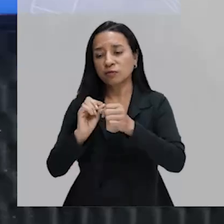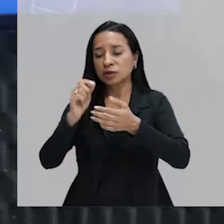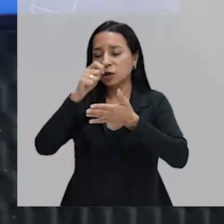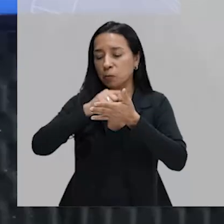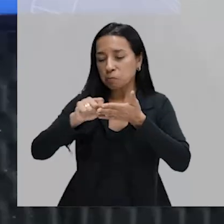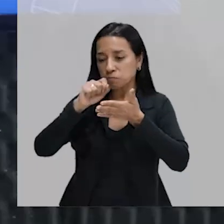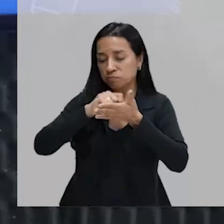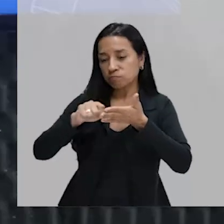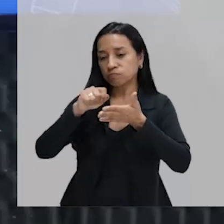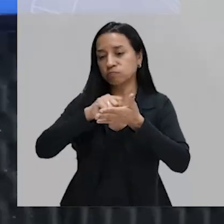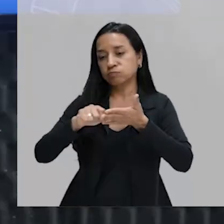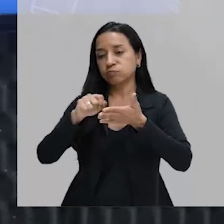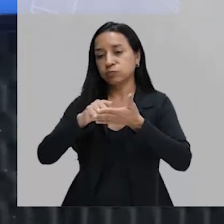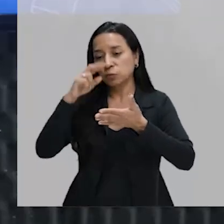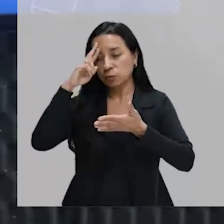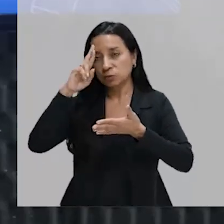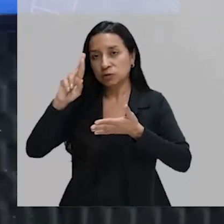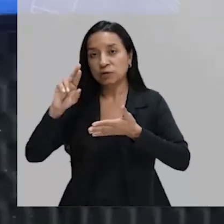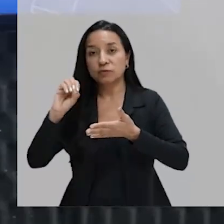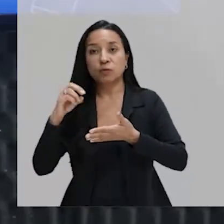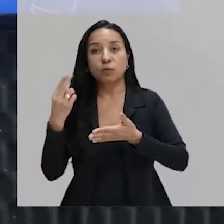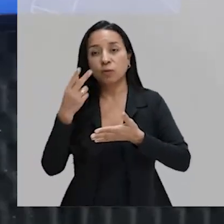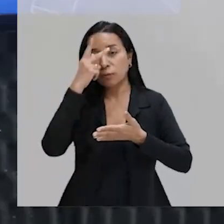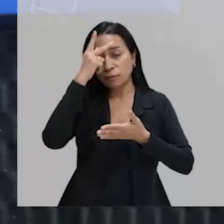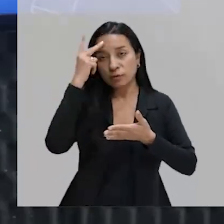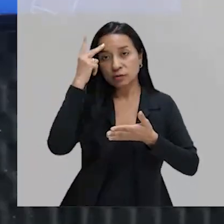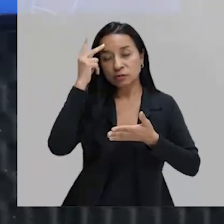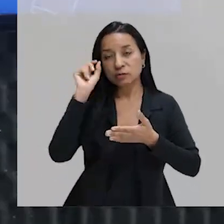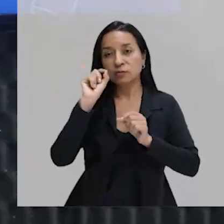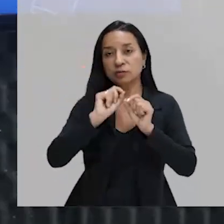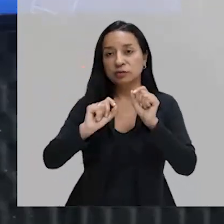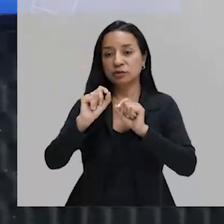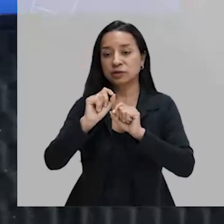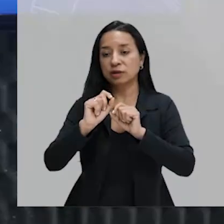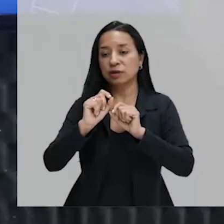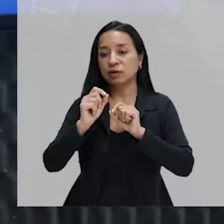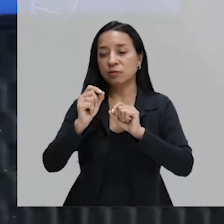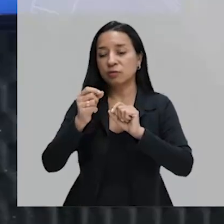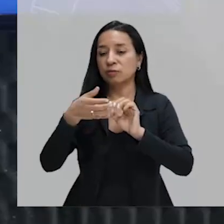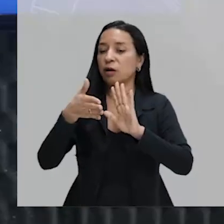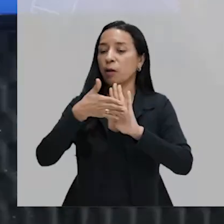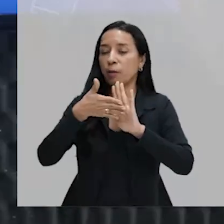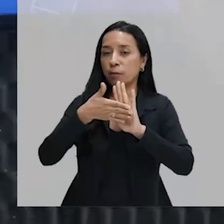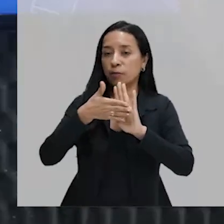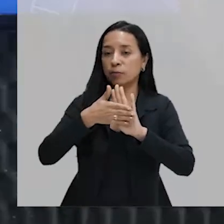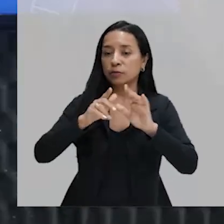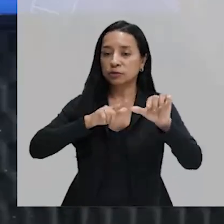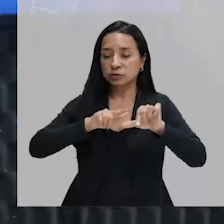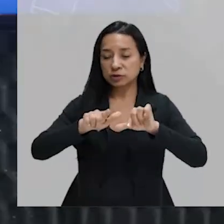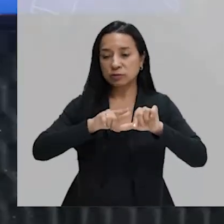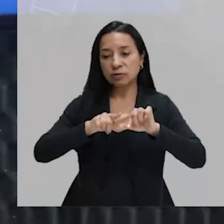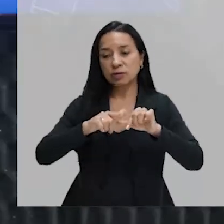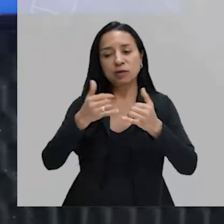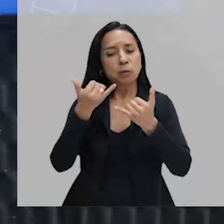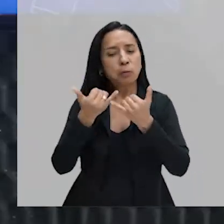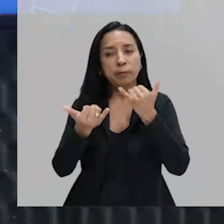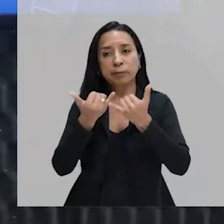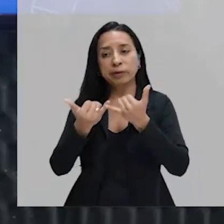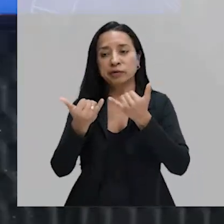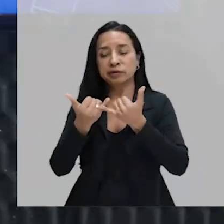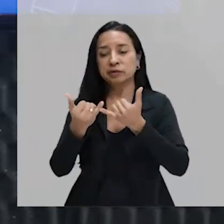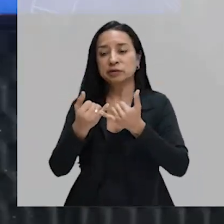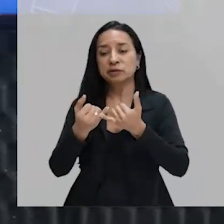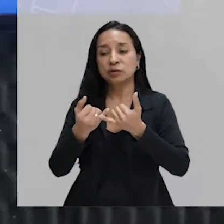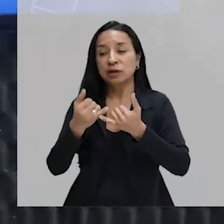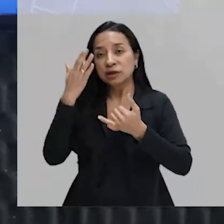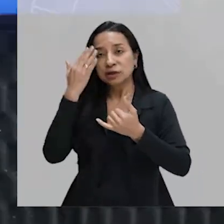uma autoridade ou para alguém que é uma proposta de emprego, algo parecido, eu tenho que saber qual é o pronome de